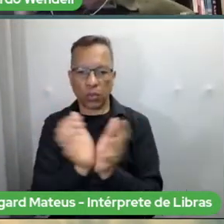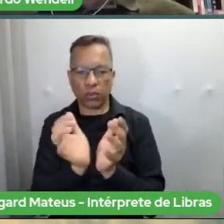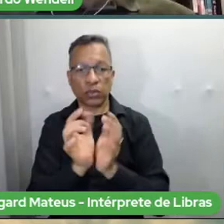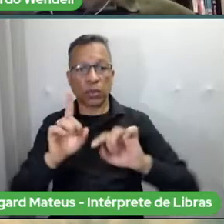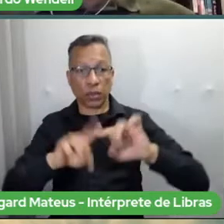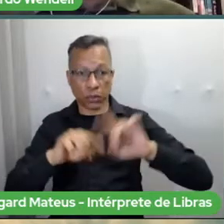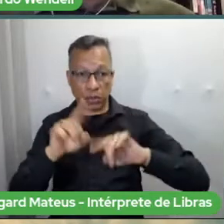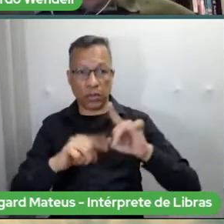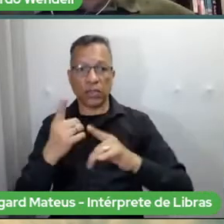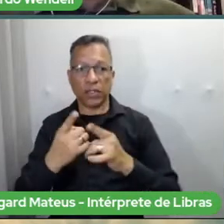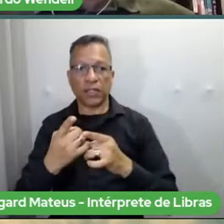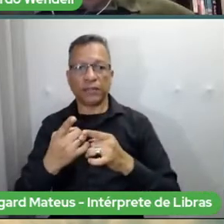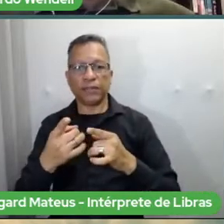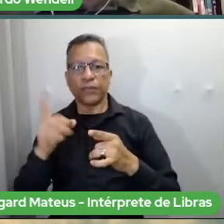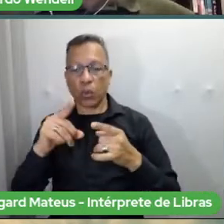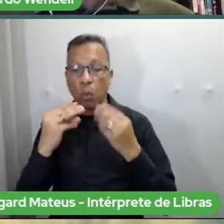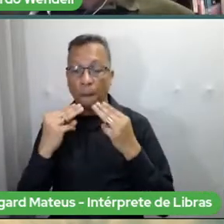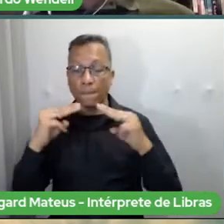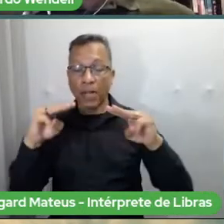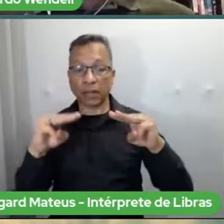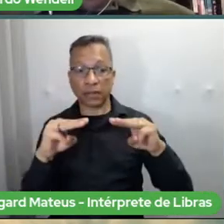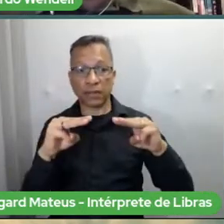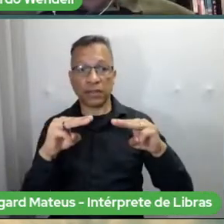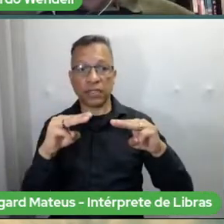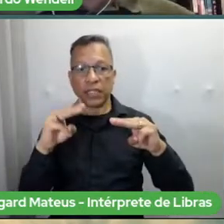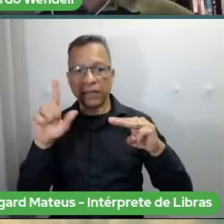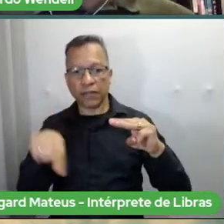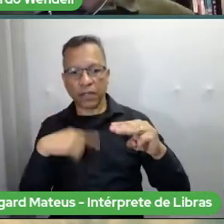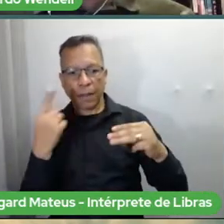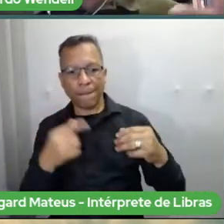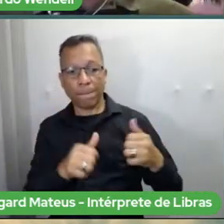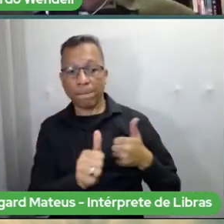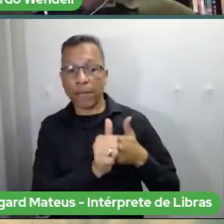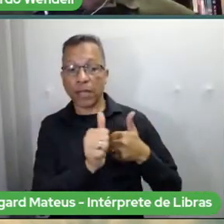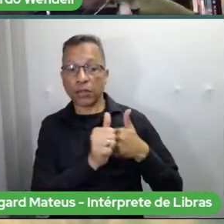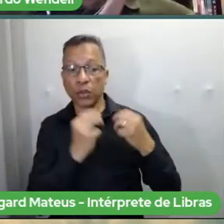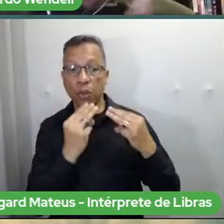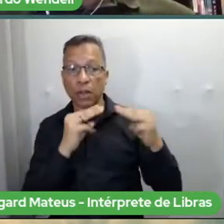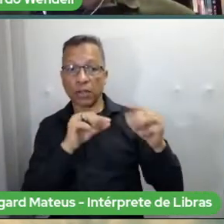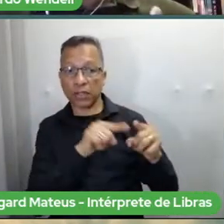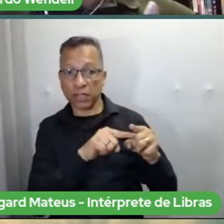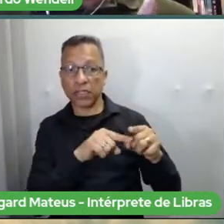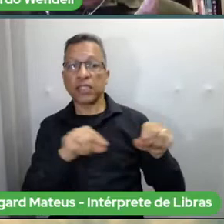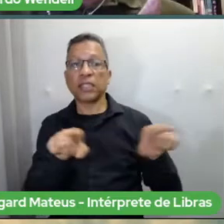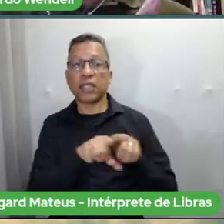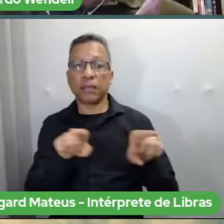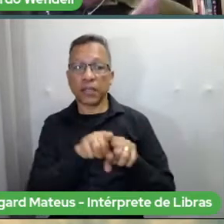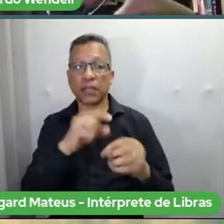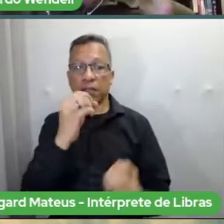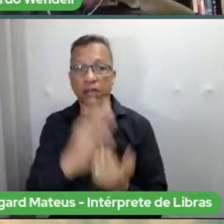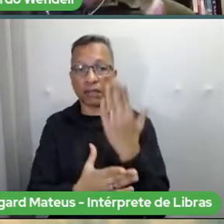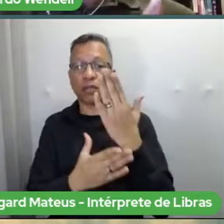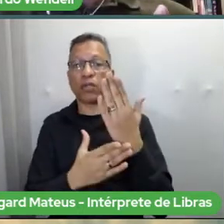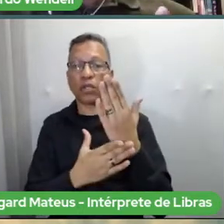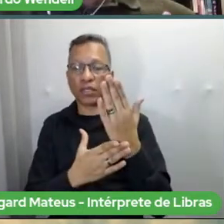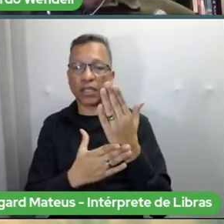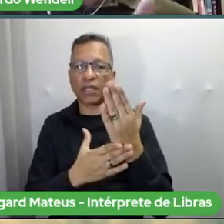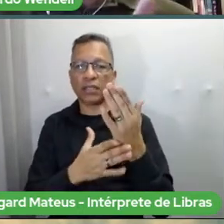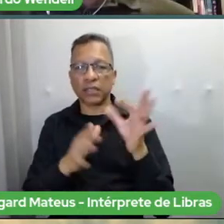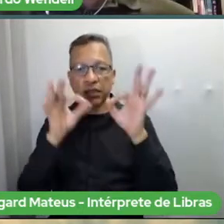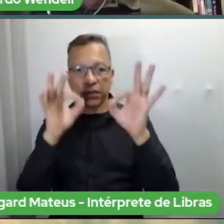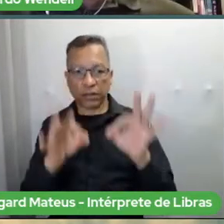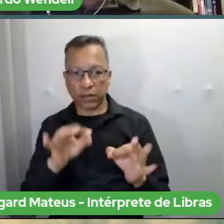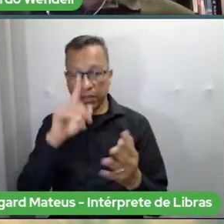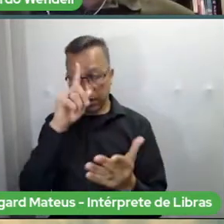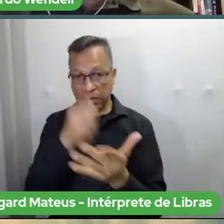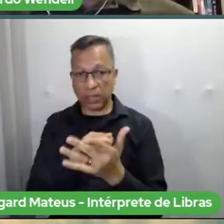num domínio de marketing, eu vou estar próximo do PO de marketing, eu vou estar próximo das construções e definições necessárias para tomar